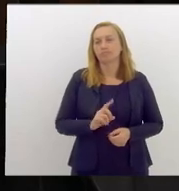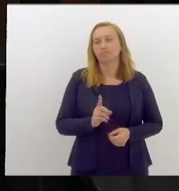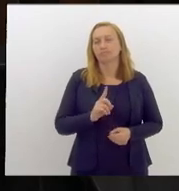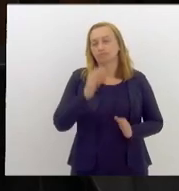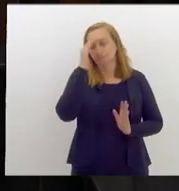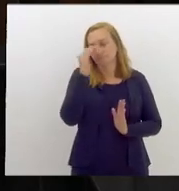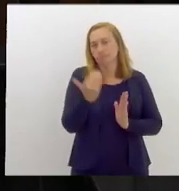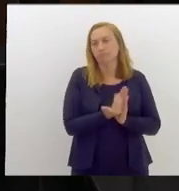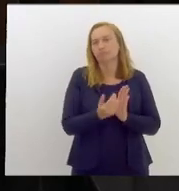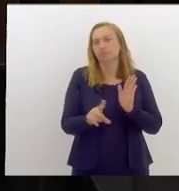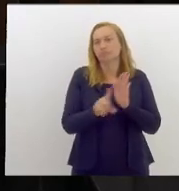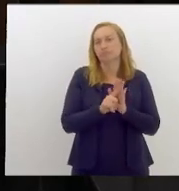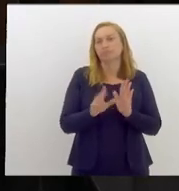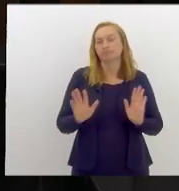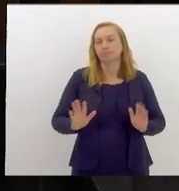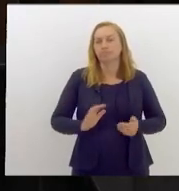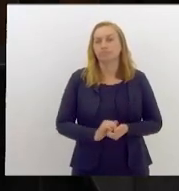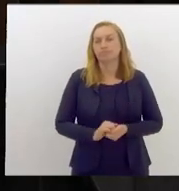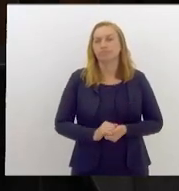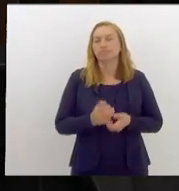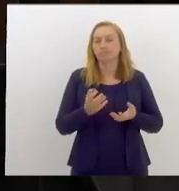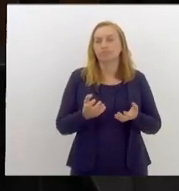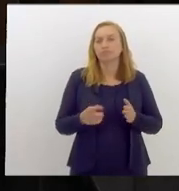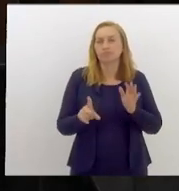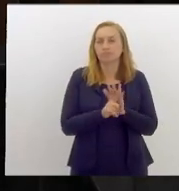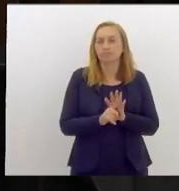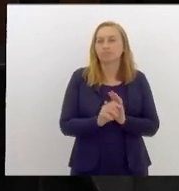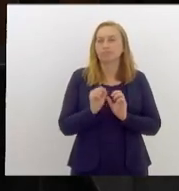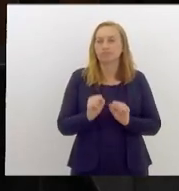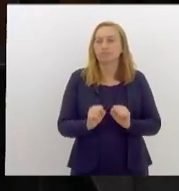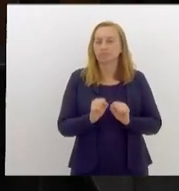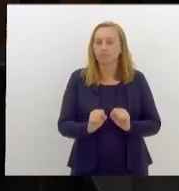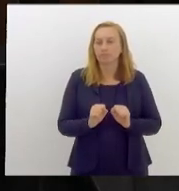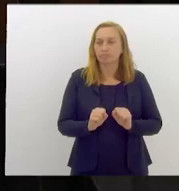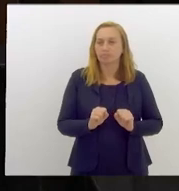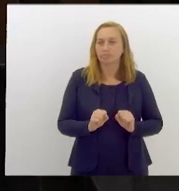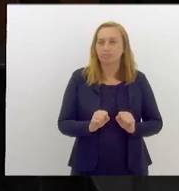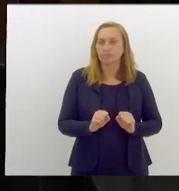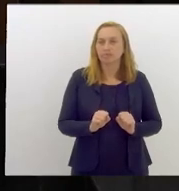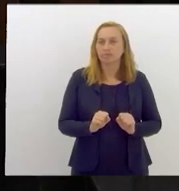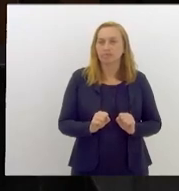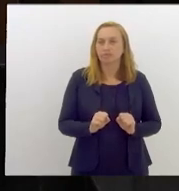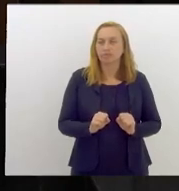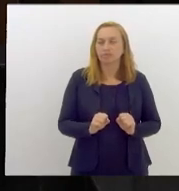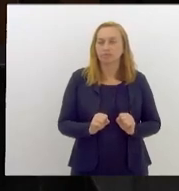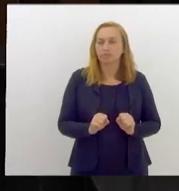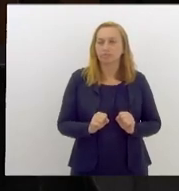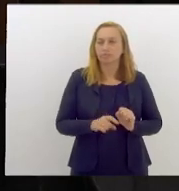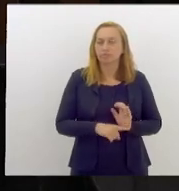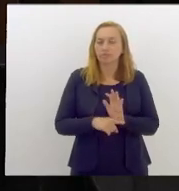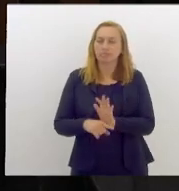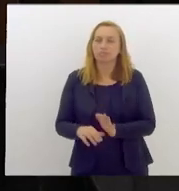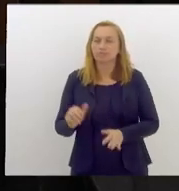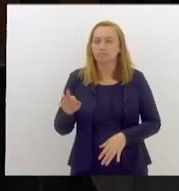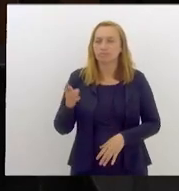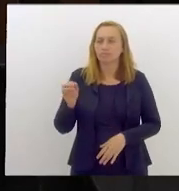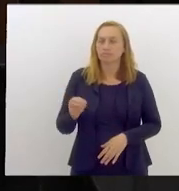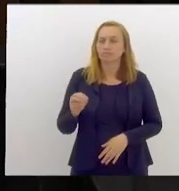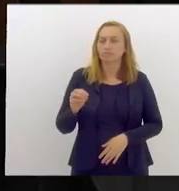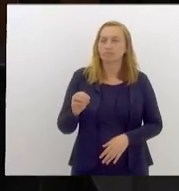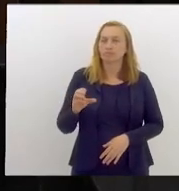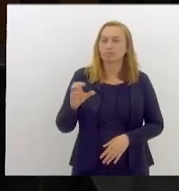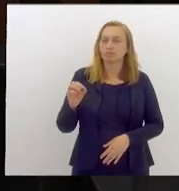cumprir essa legislação que ela é uma legislação que pode potencializar agroecologia no estado do Rio de Janeiro